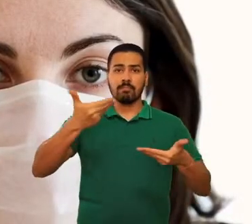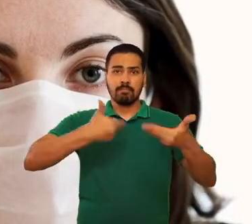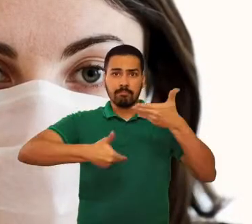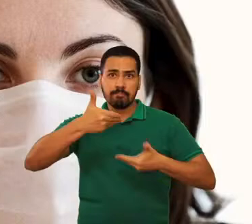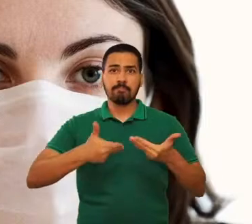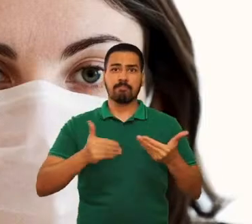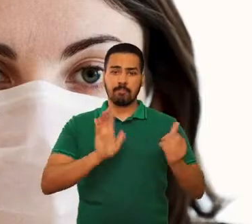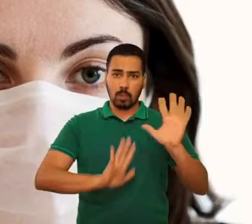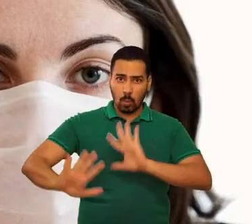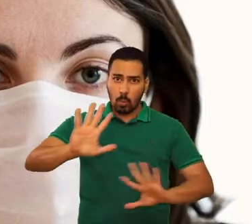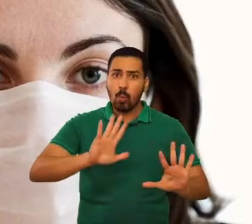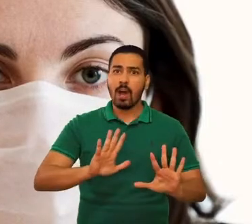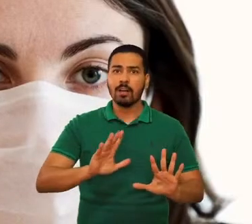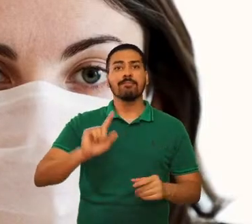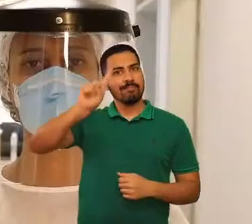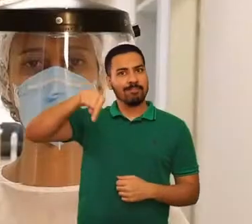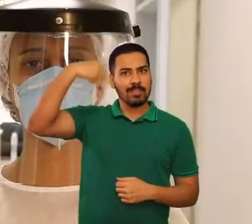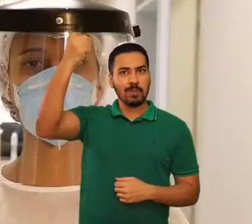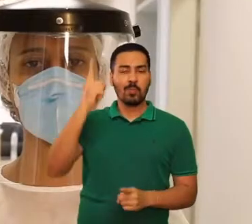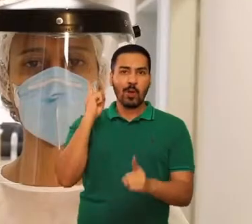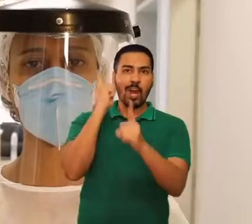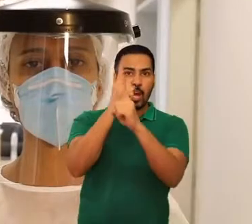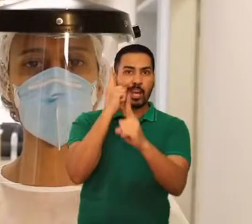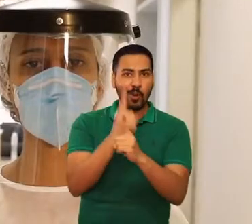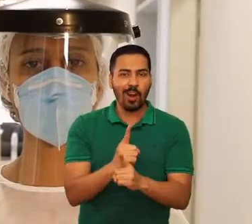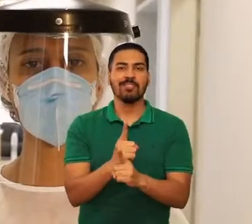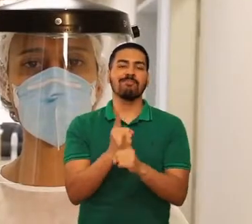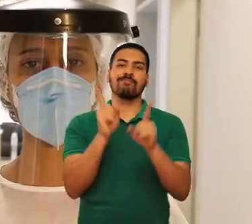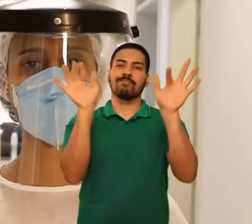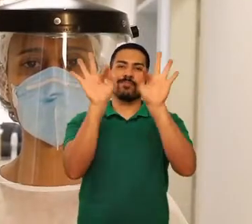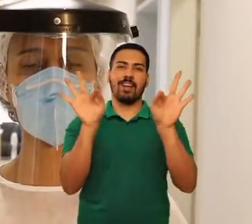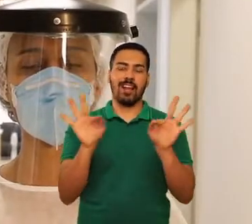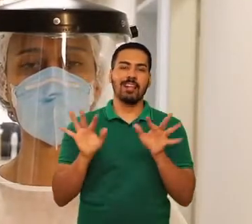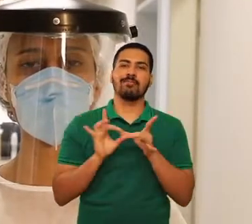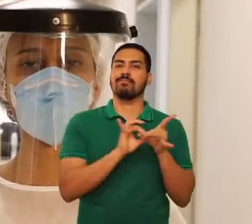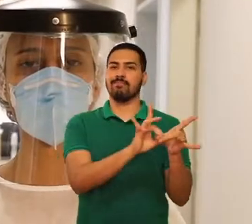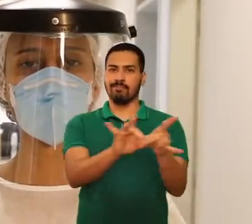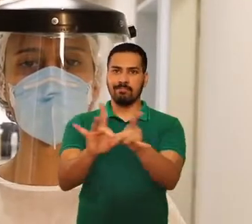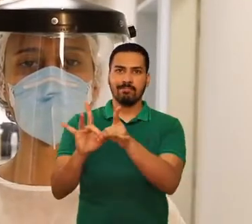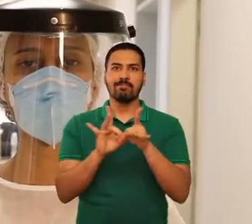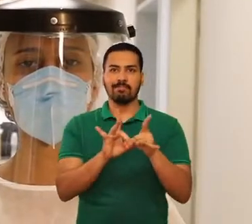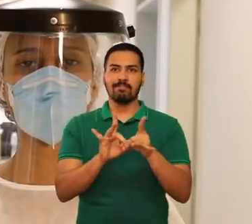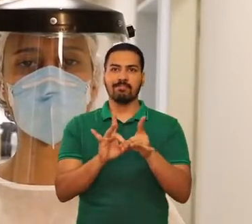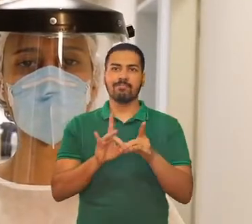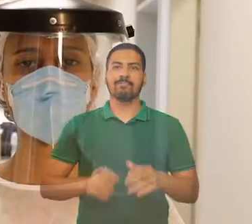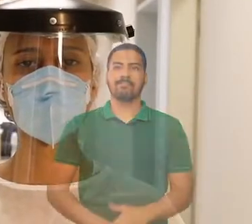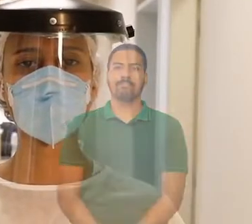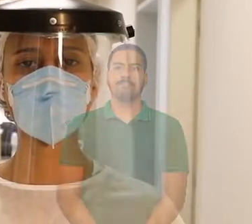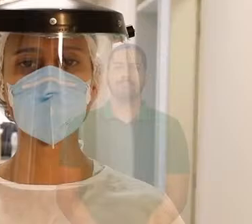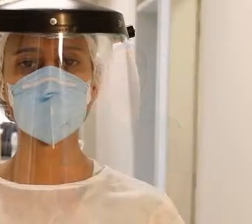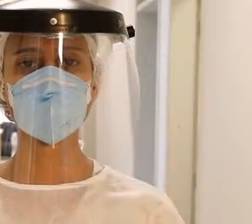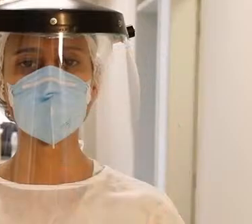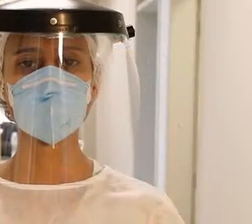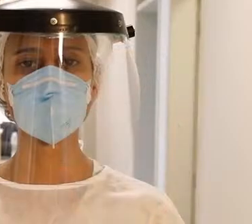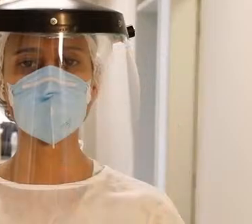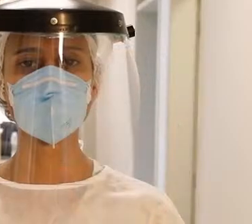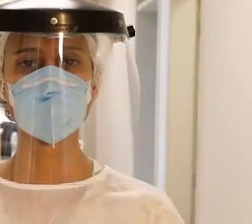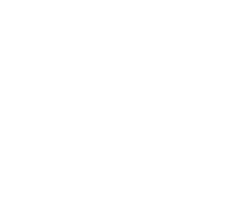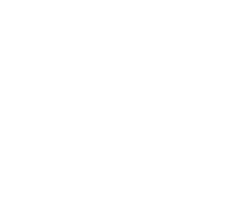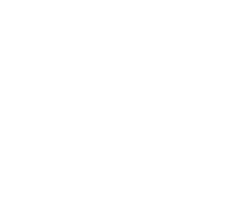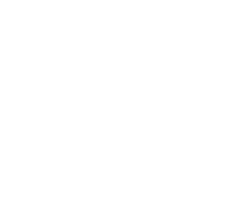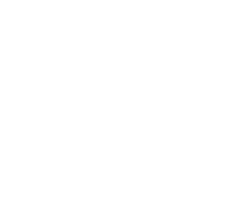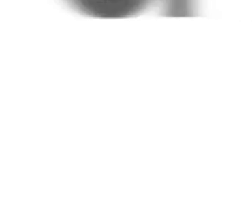cuide-se bem, porque quando a gente se reencontrar, seremos ainda melhores e muito mais fortes.